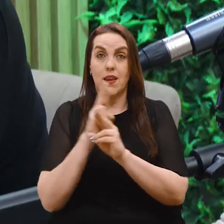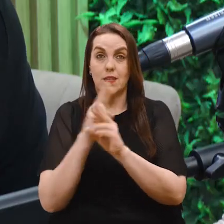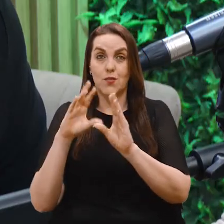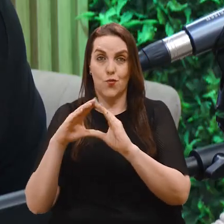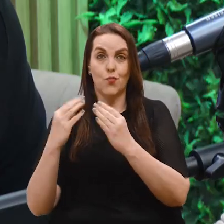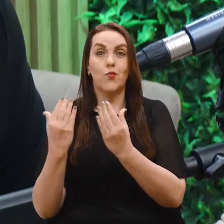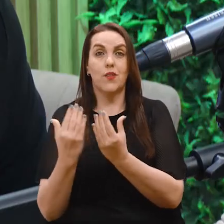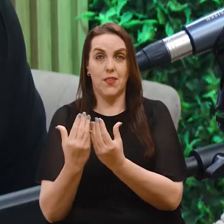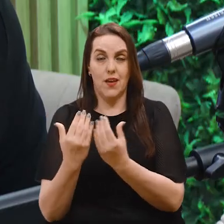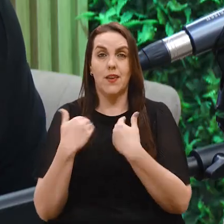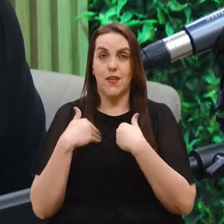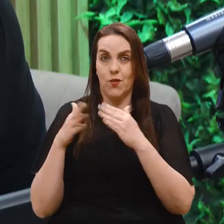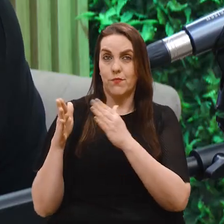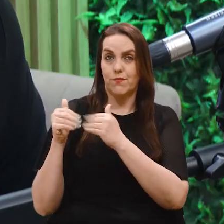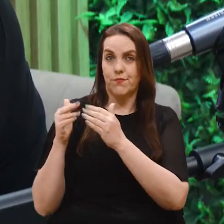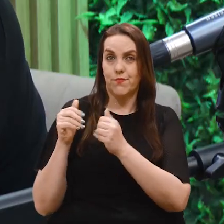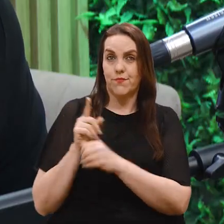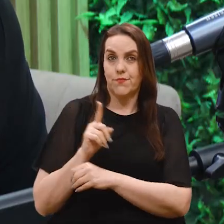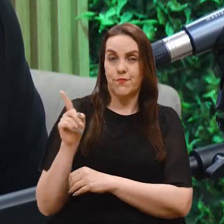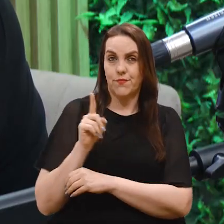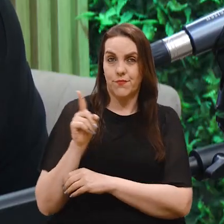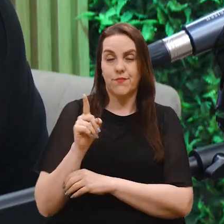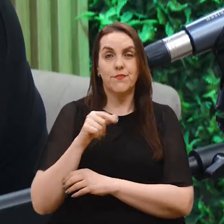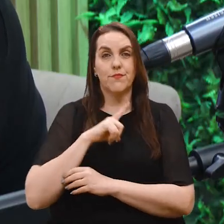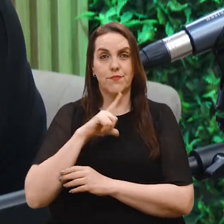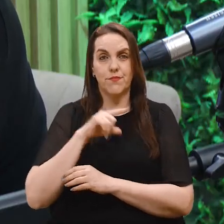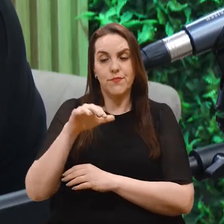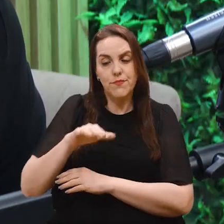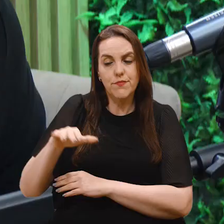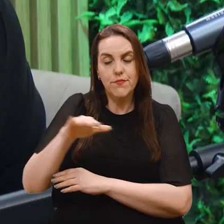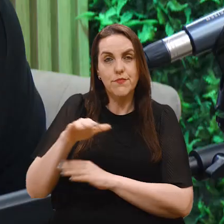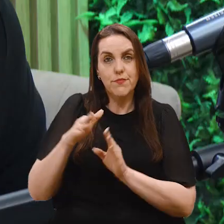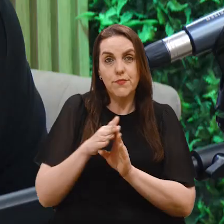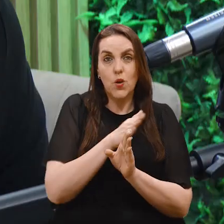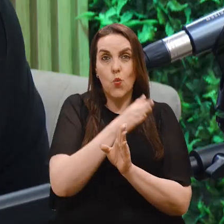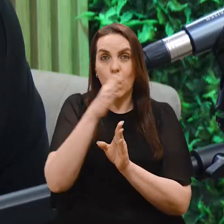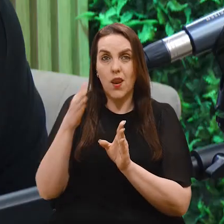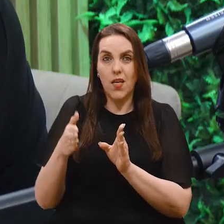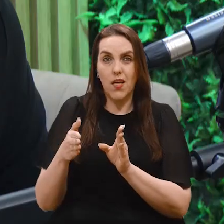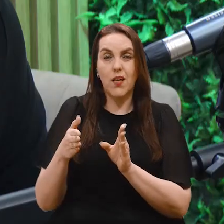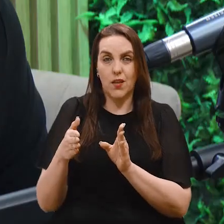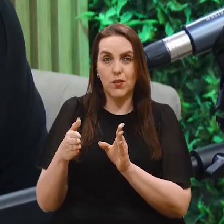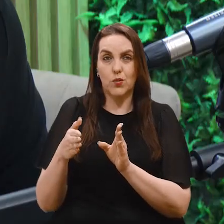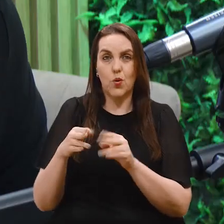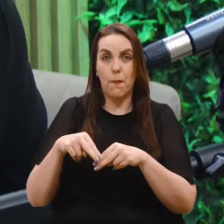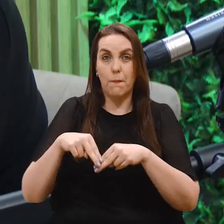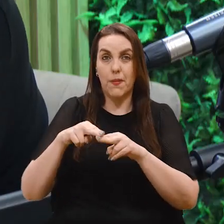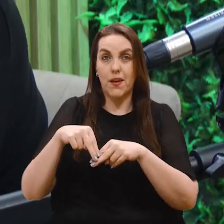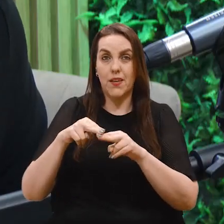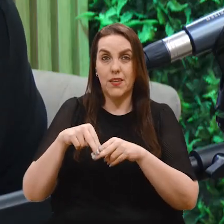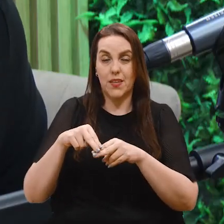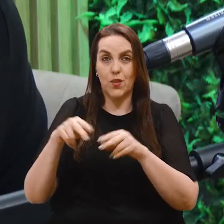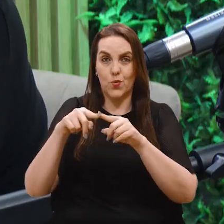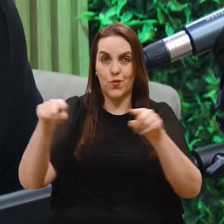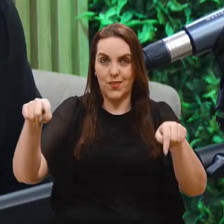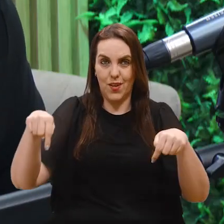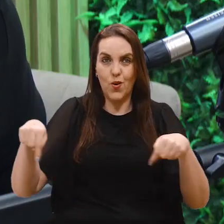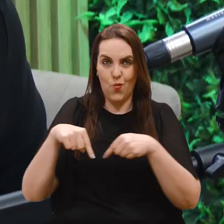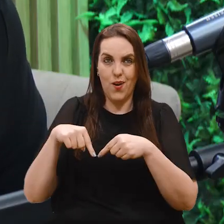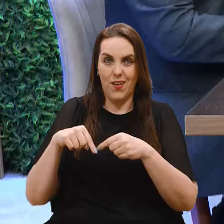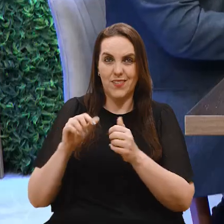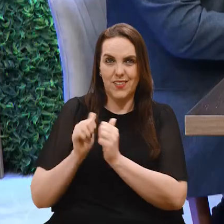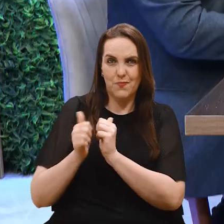Certo. Que fui eu que pedi, que é aquele espaço ali que fica do lado do parquinho ali da quadrinha.